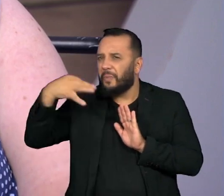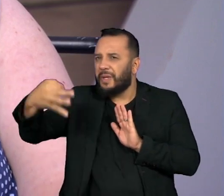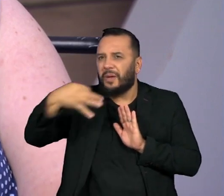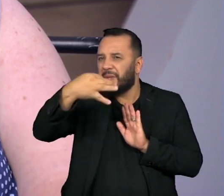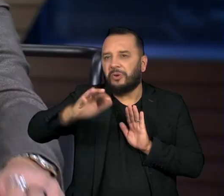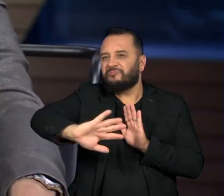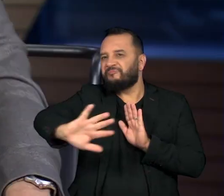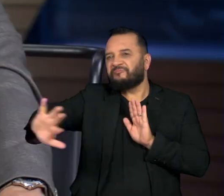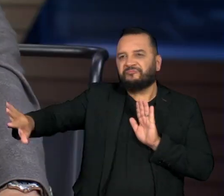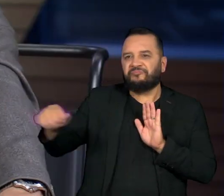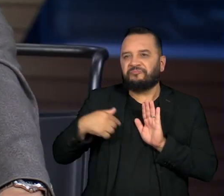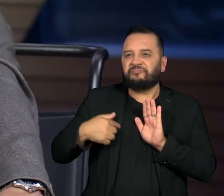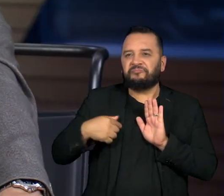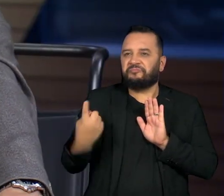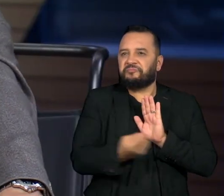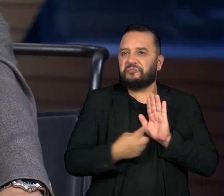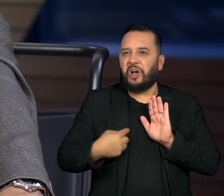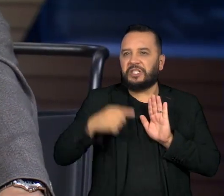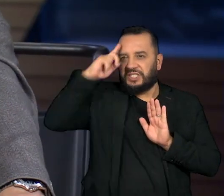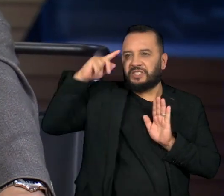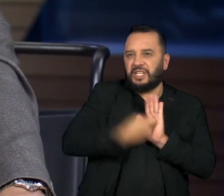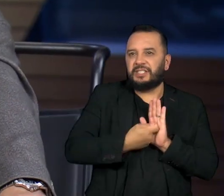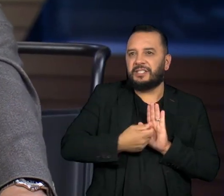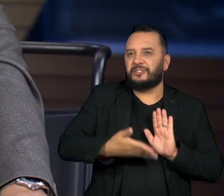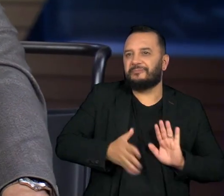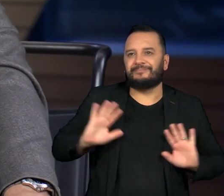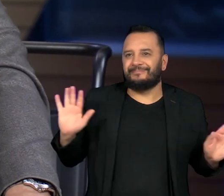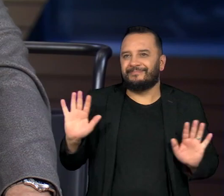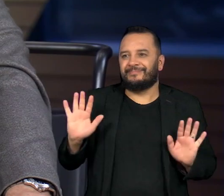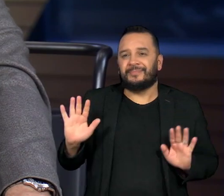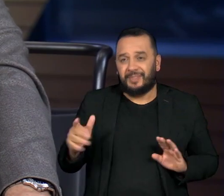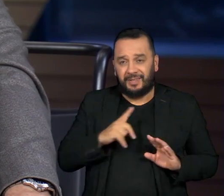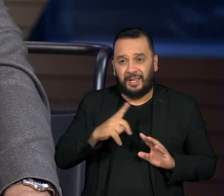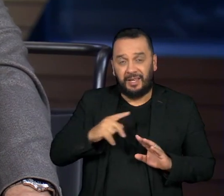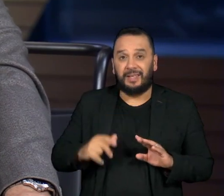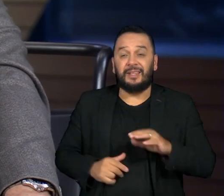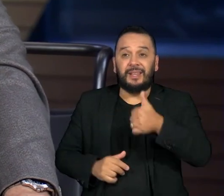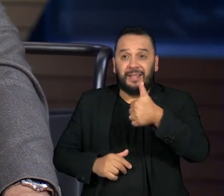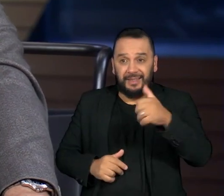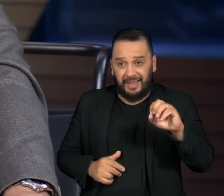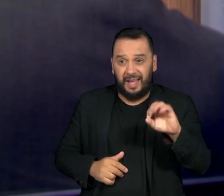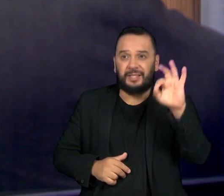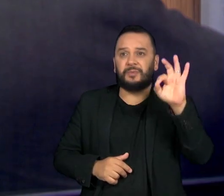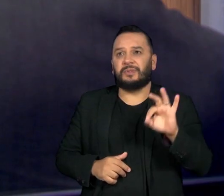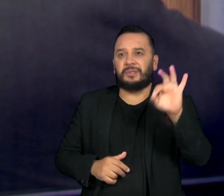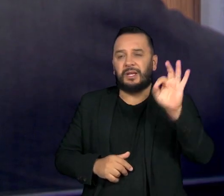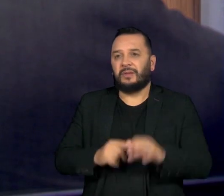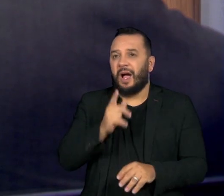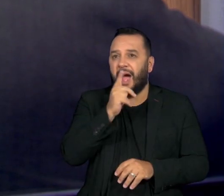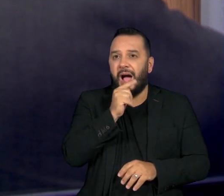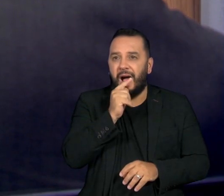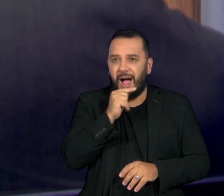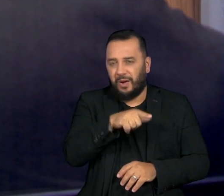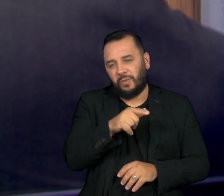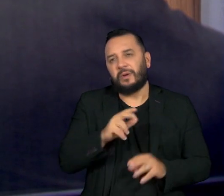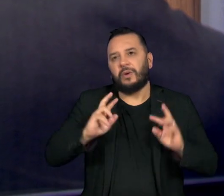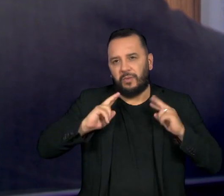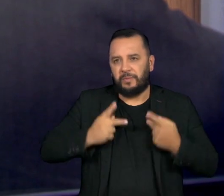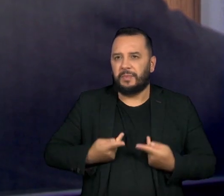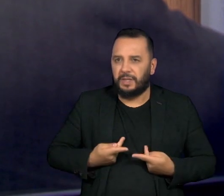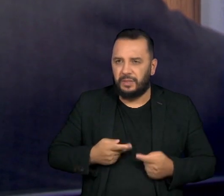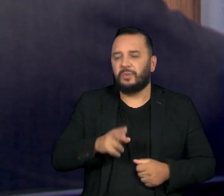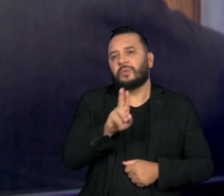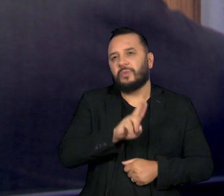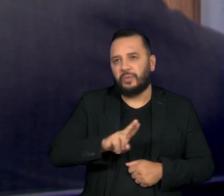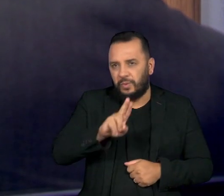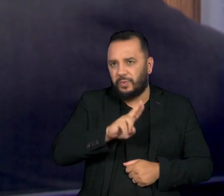decisões, né? Enquanto você tem 10% dos recursos ou da água sendo consumida pelos seres humanos ou pelas